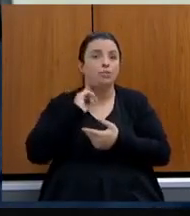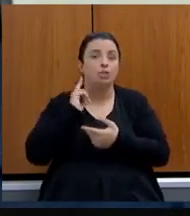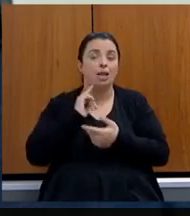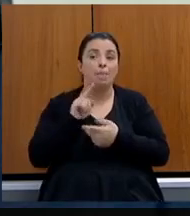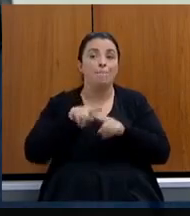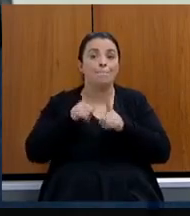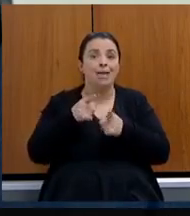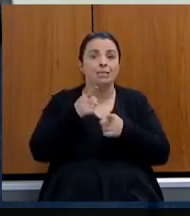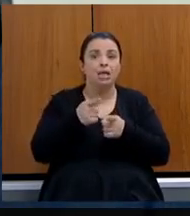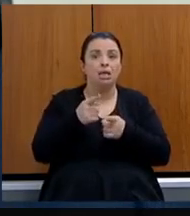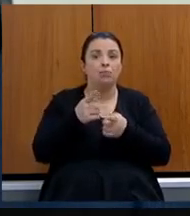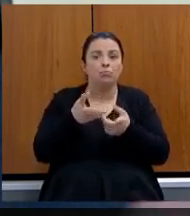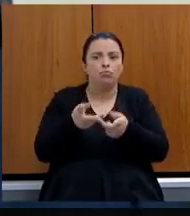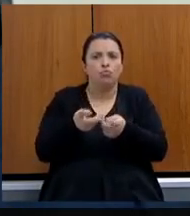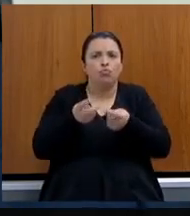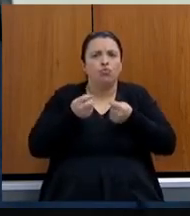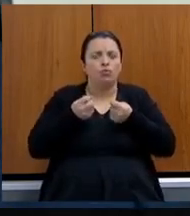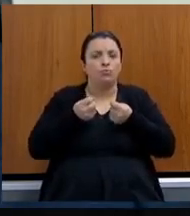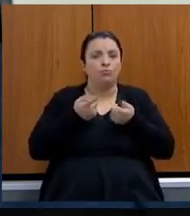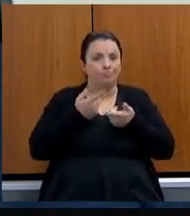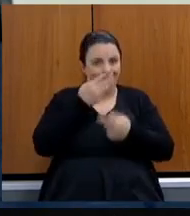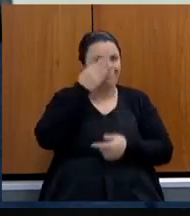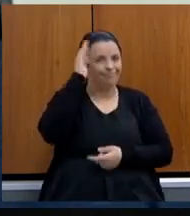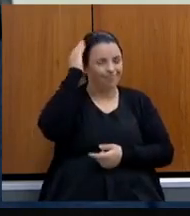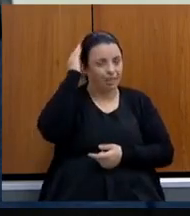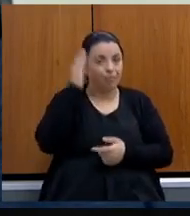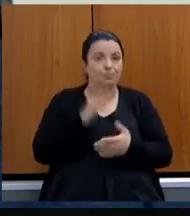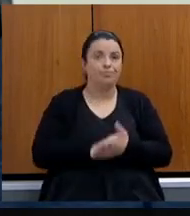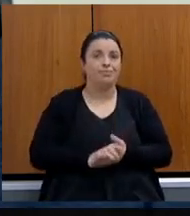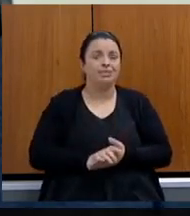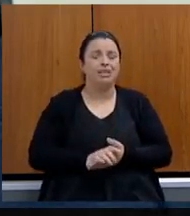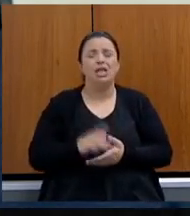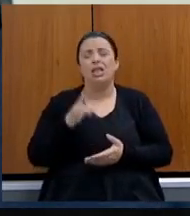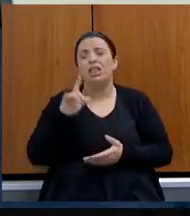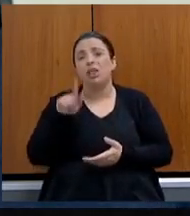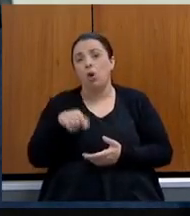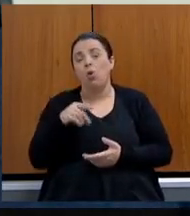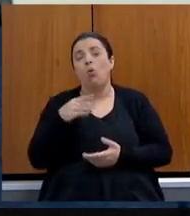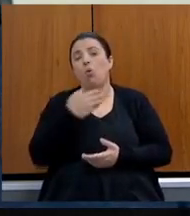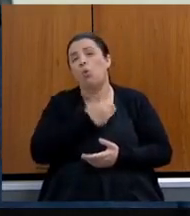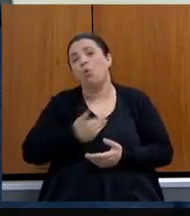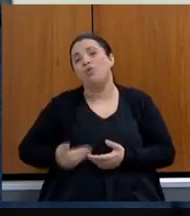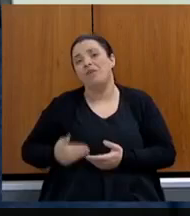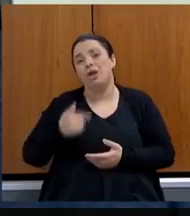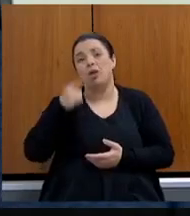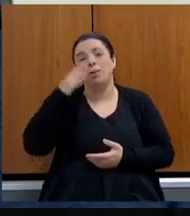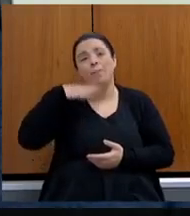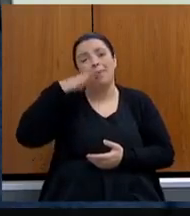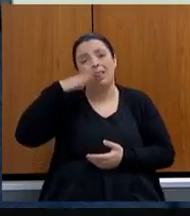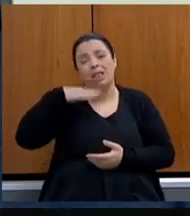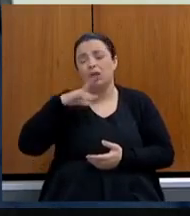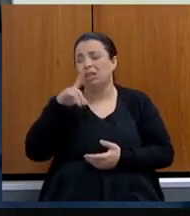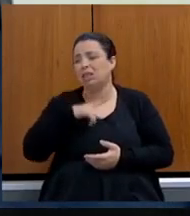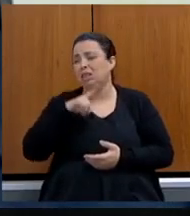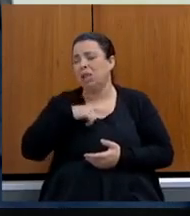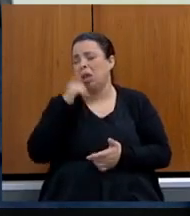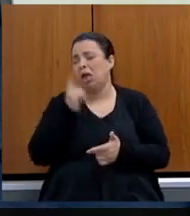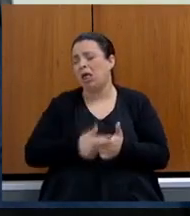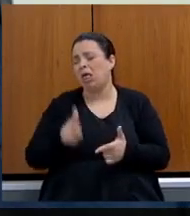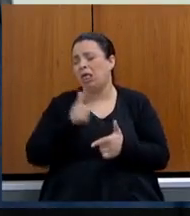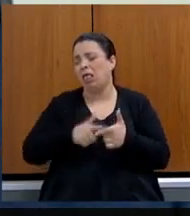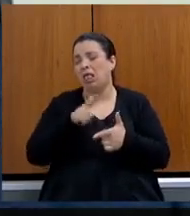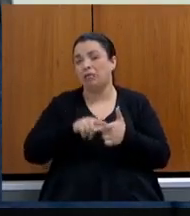teve muitos problemas e digo para o pior e